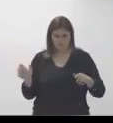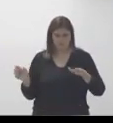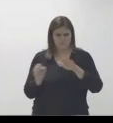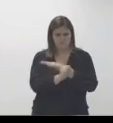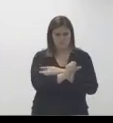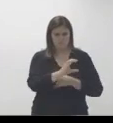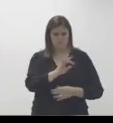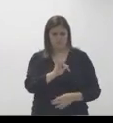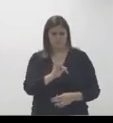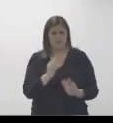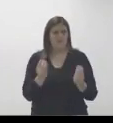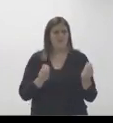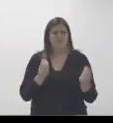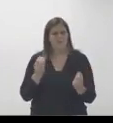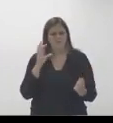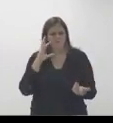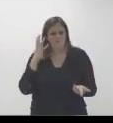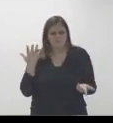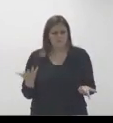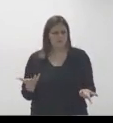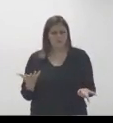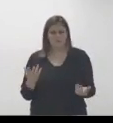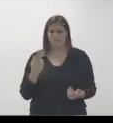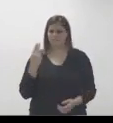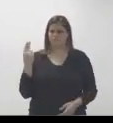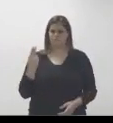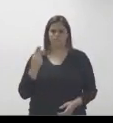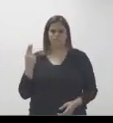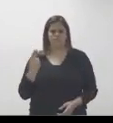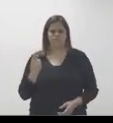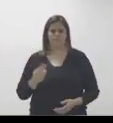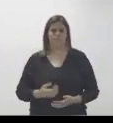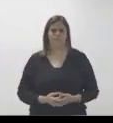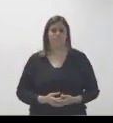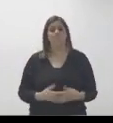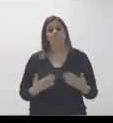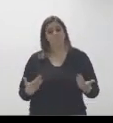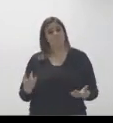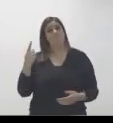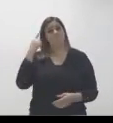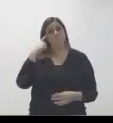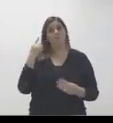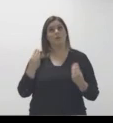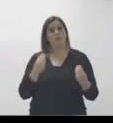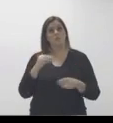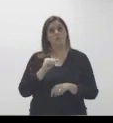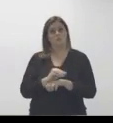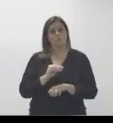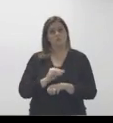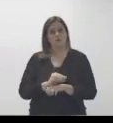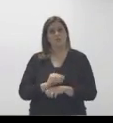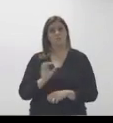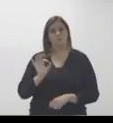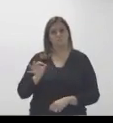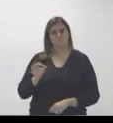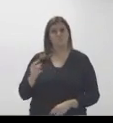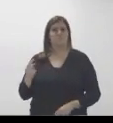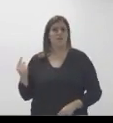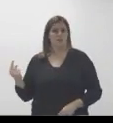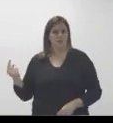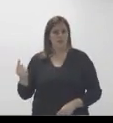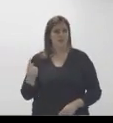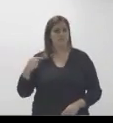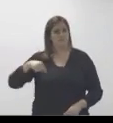pessoas é essa devem ser cuidados né primeiro que é isso nas falas anteriores todos nós sinalizamos